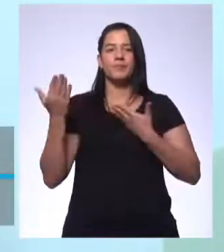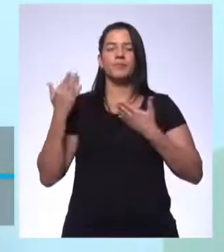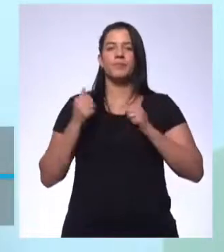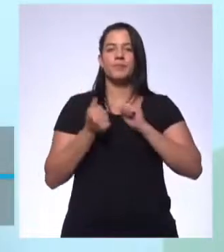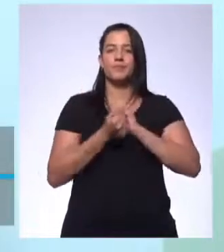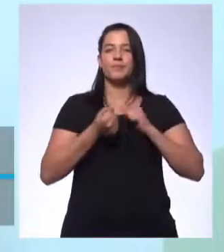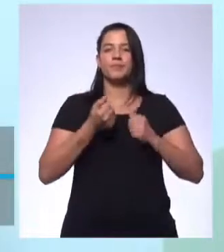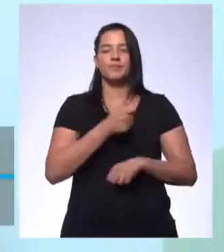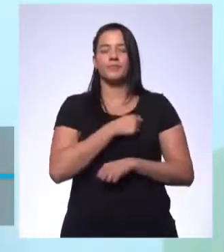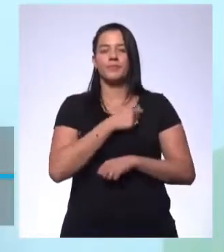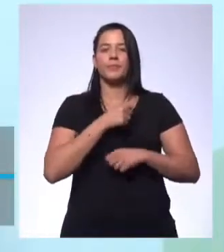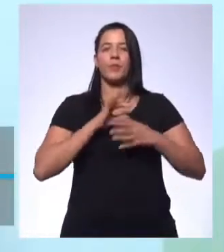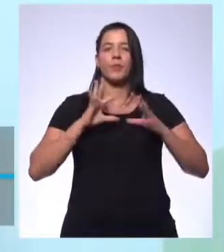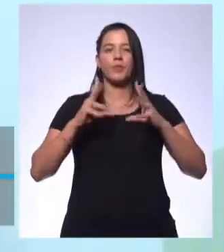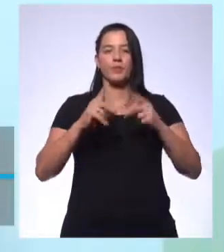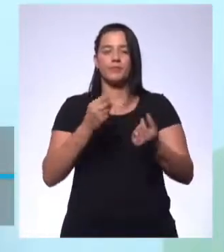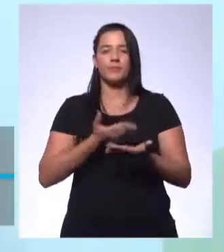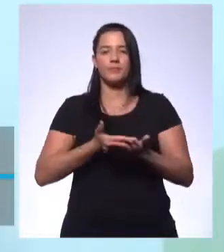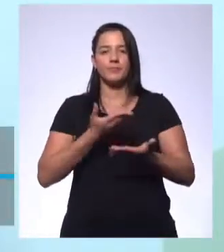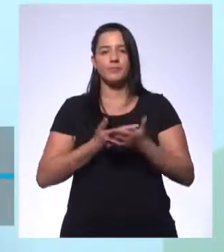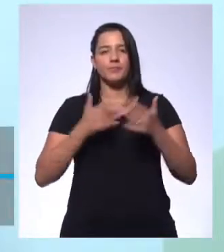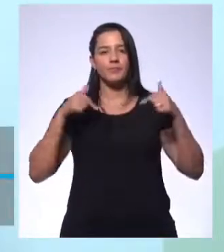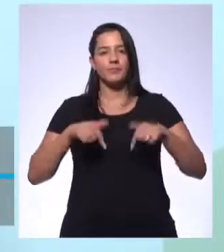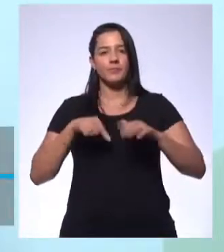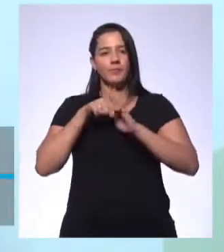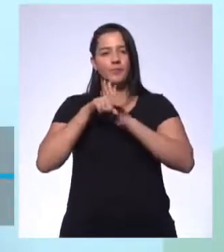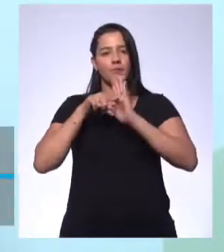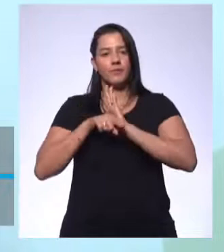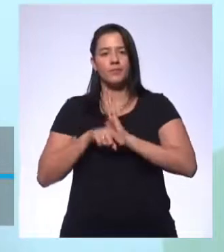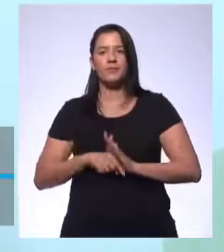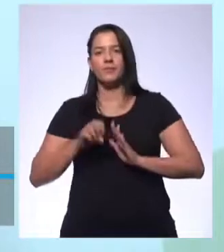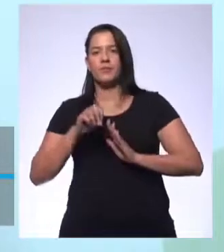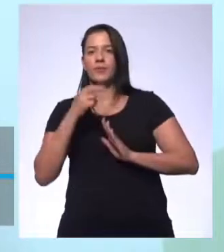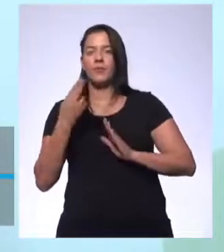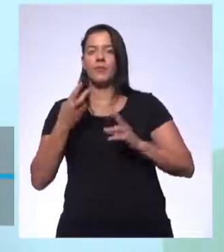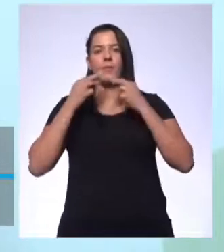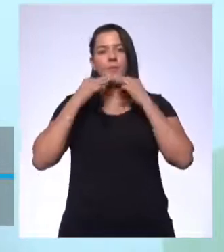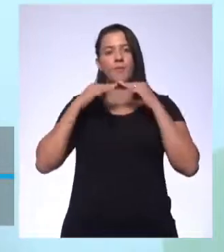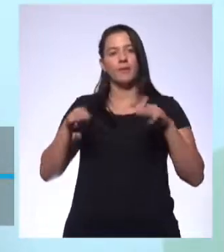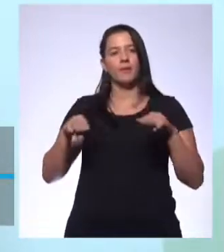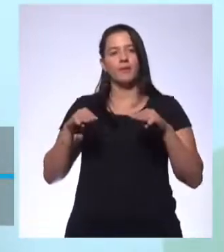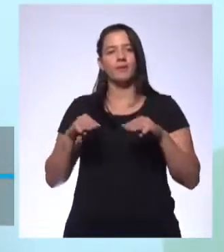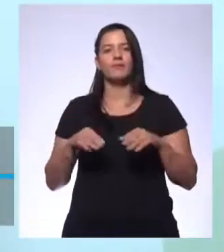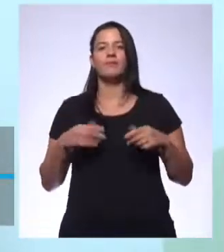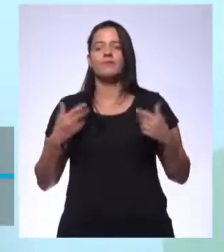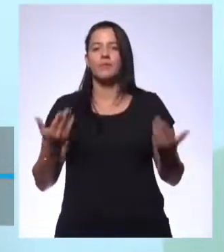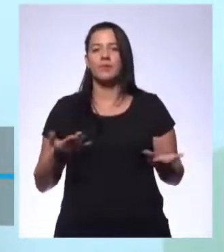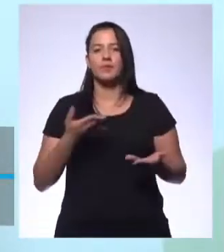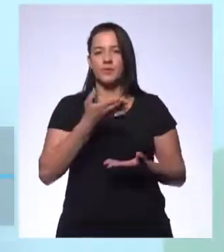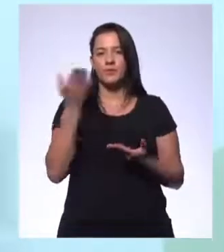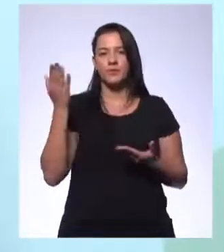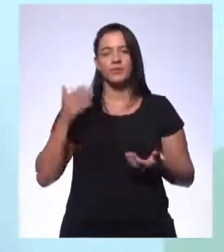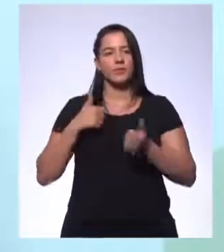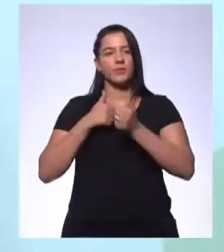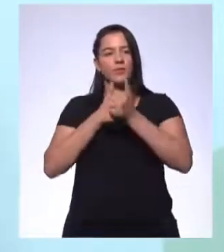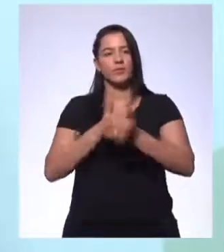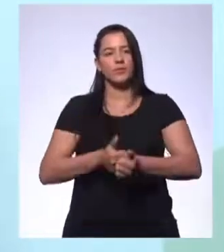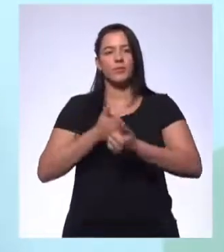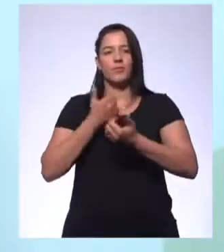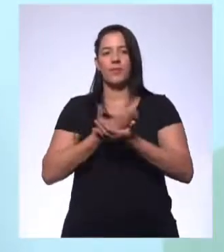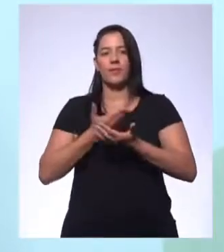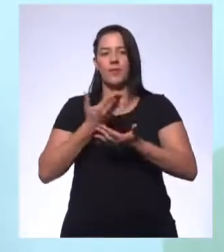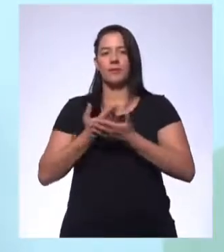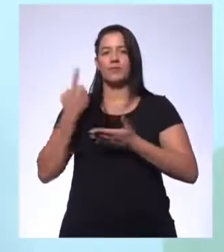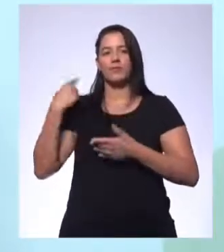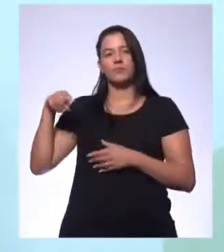acompanhando. E vamos a essa aula mesmo, análise crítica ou marketing? Eu acho que quem acompanhou a aula anterior está super